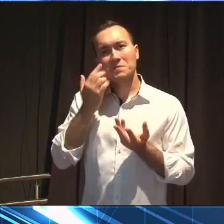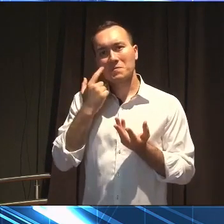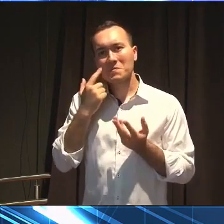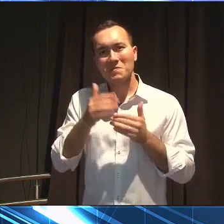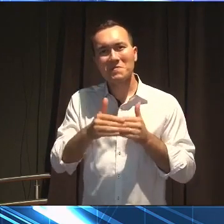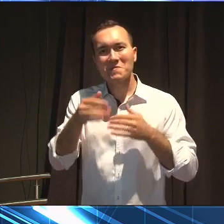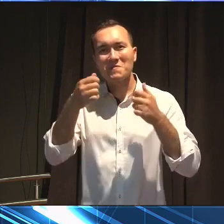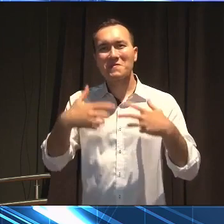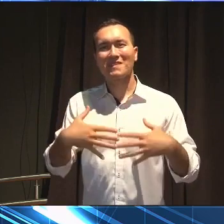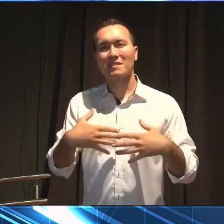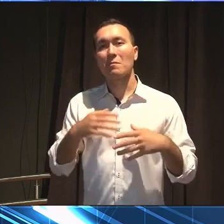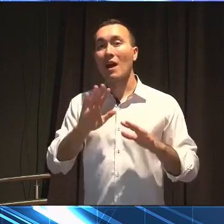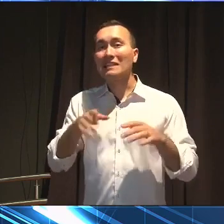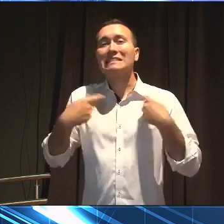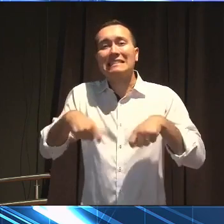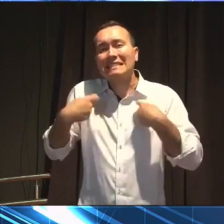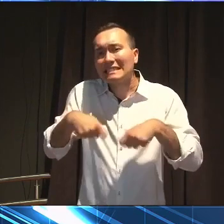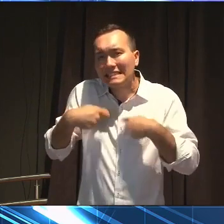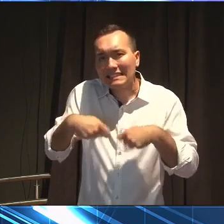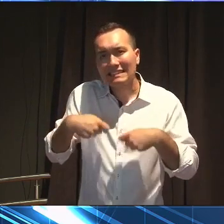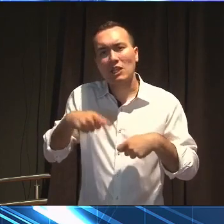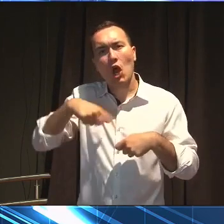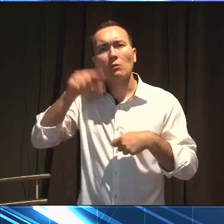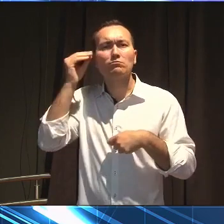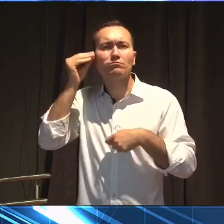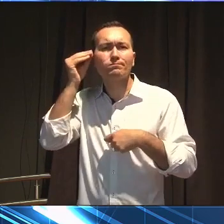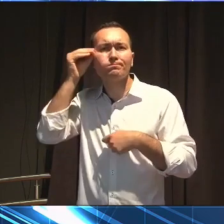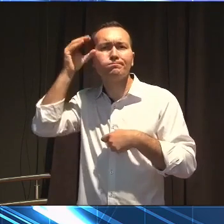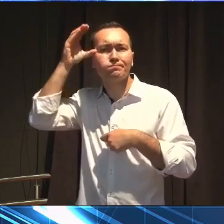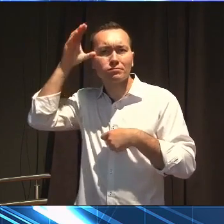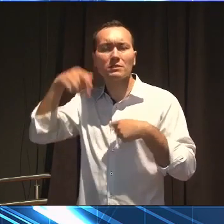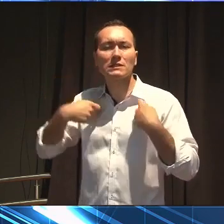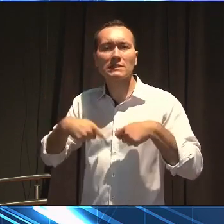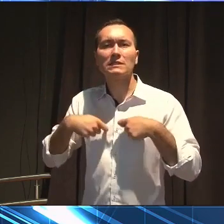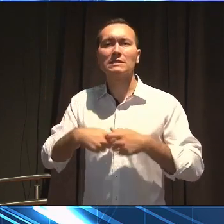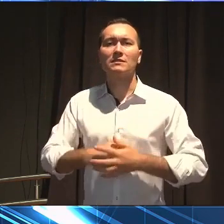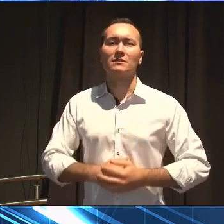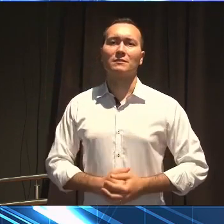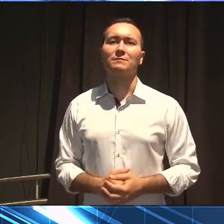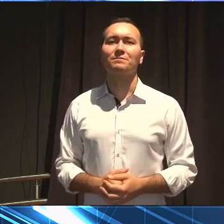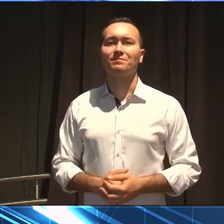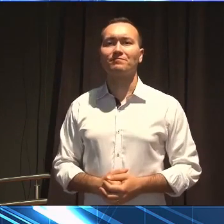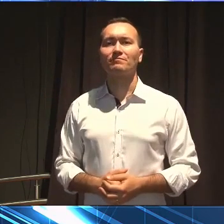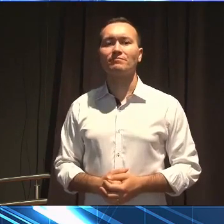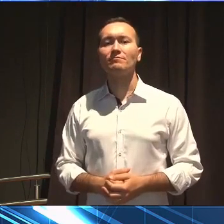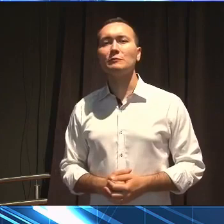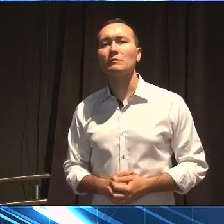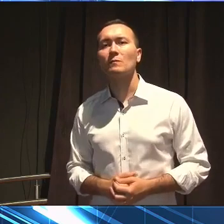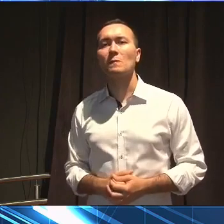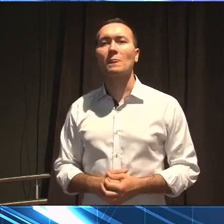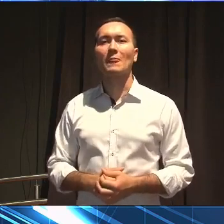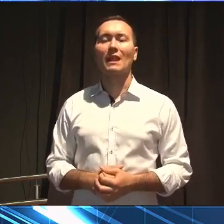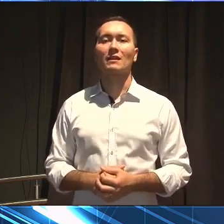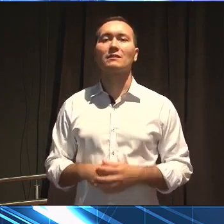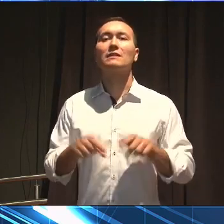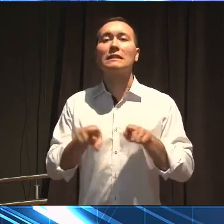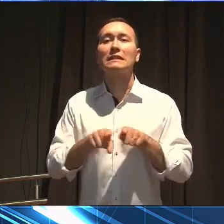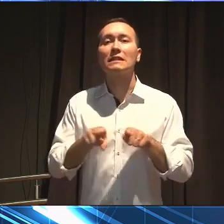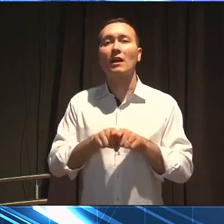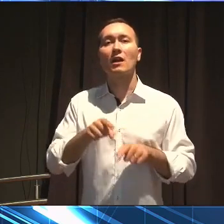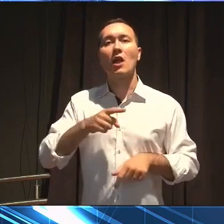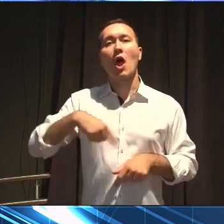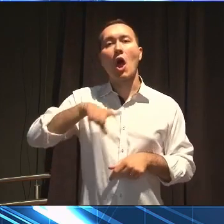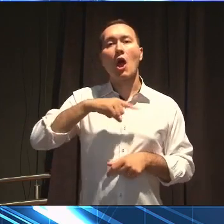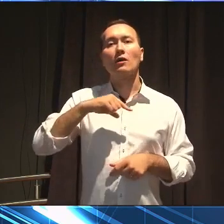eu trago aqui um exemplo que eu gosto muito de falar, por que que é importante a gente ter muito repertório e a gente ter consciência, inclusive,